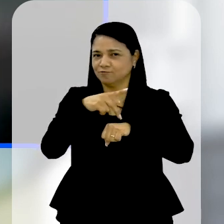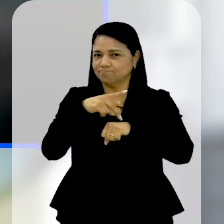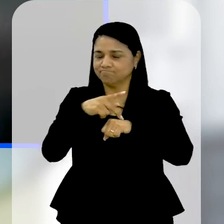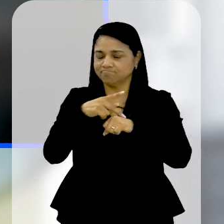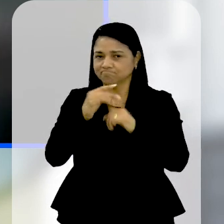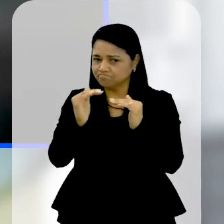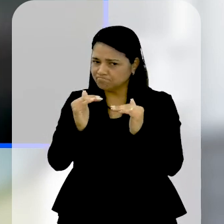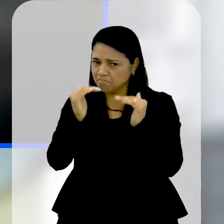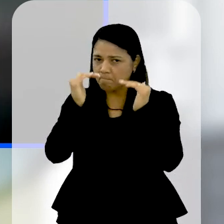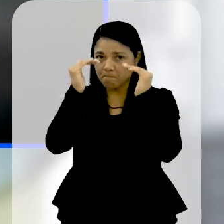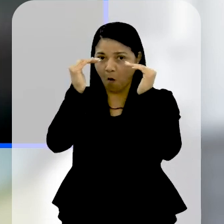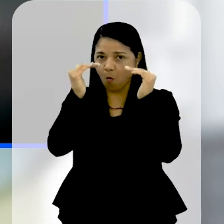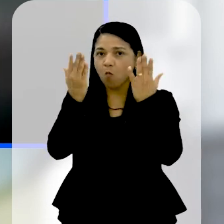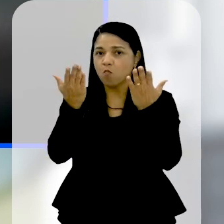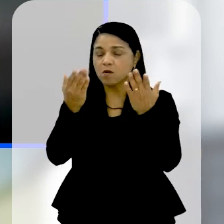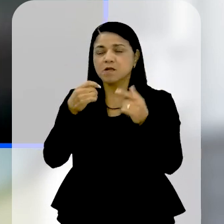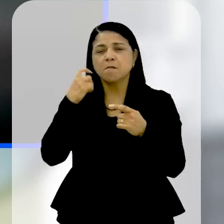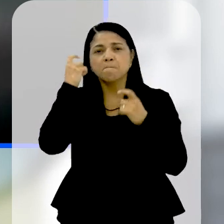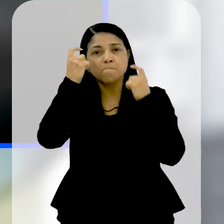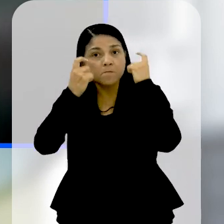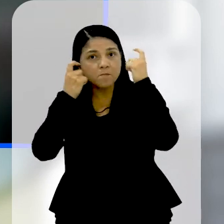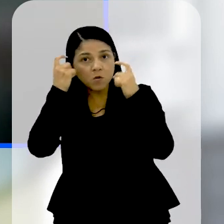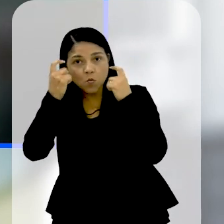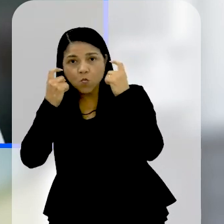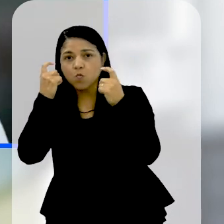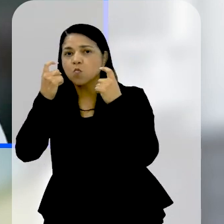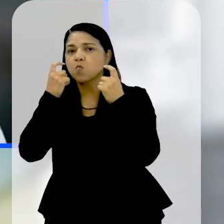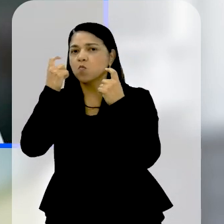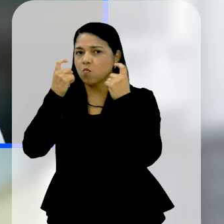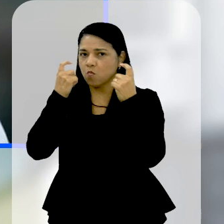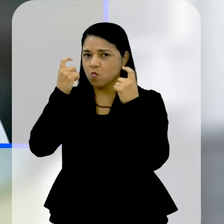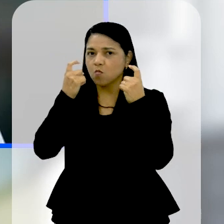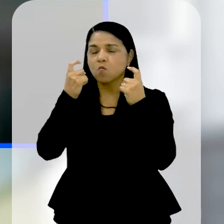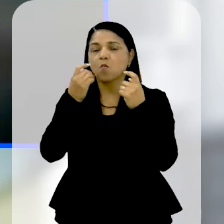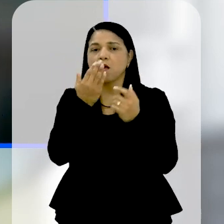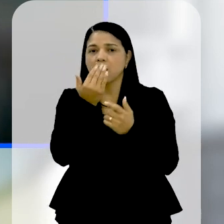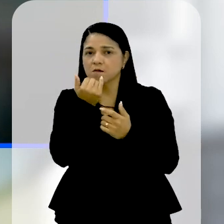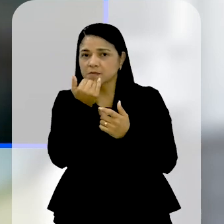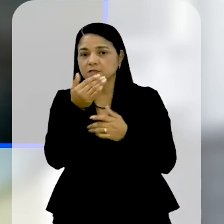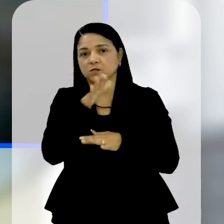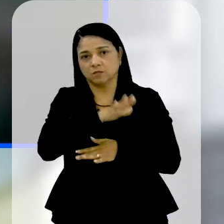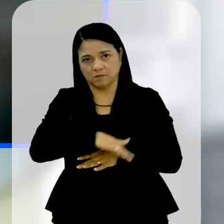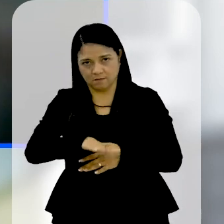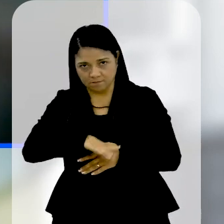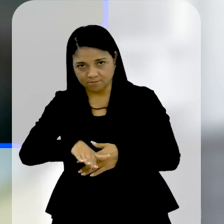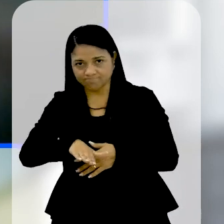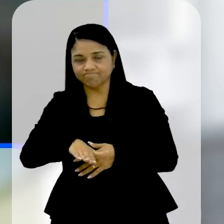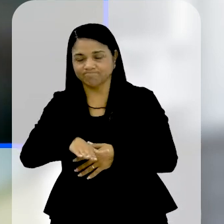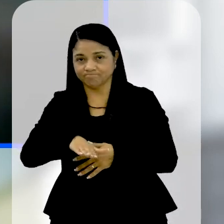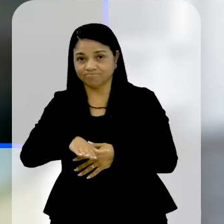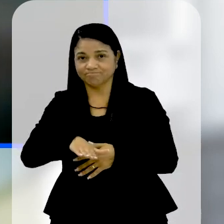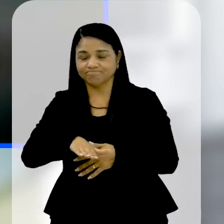mundo, vamos dizer assim, e que se preocupam muito com a alimentação das suas crianças.